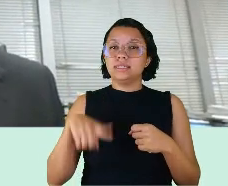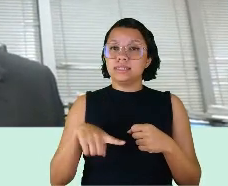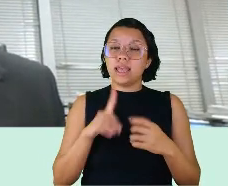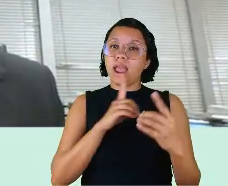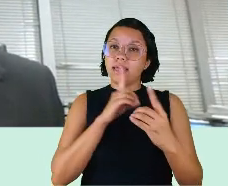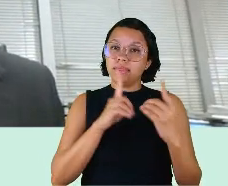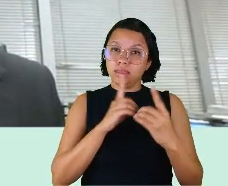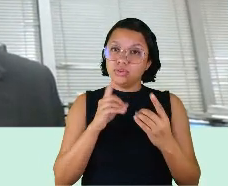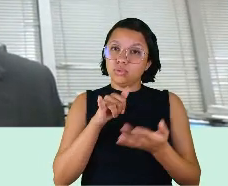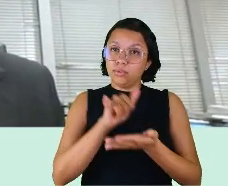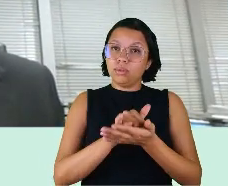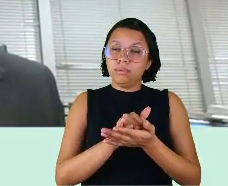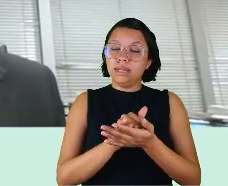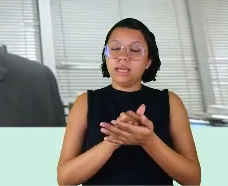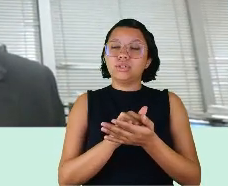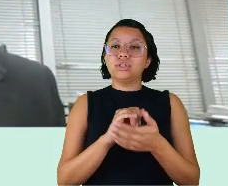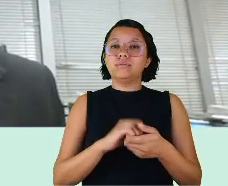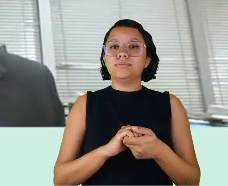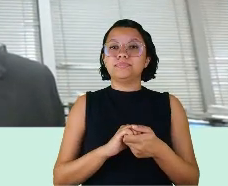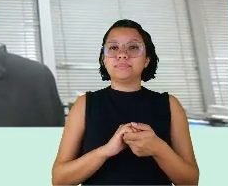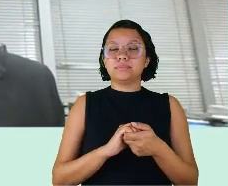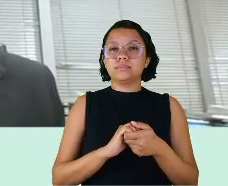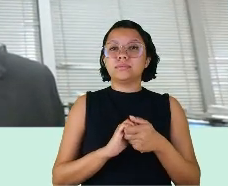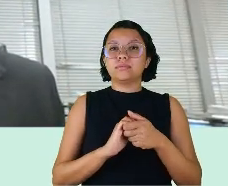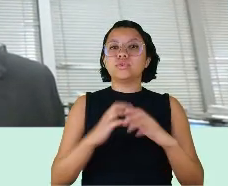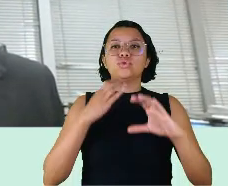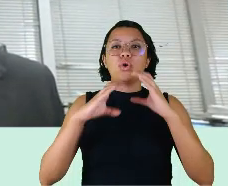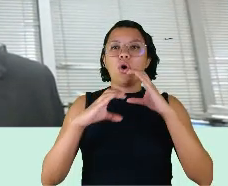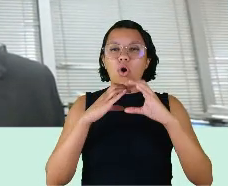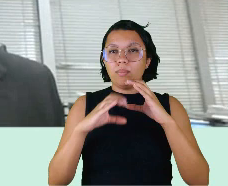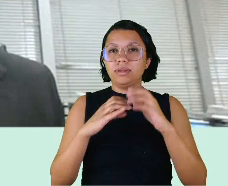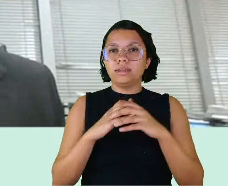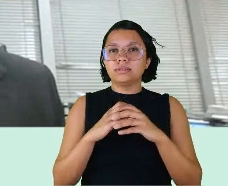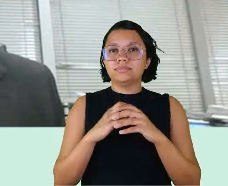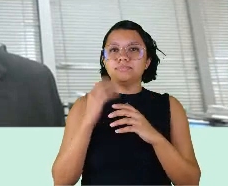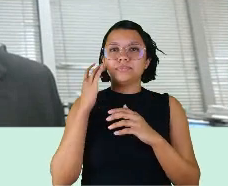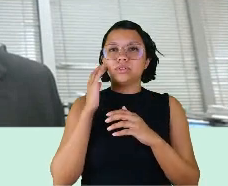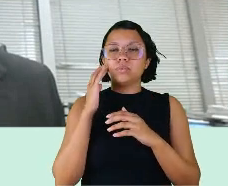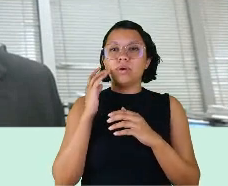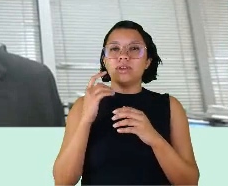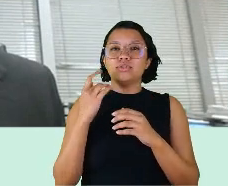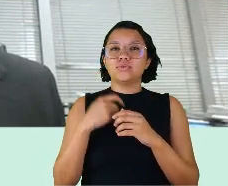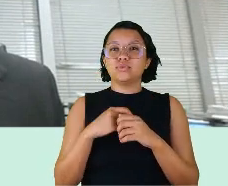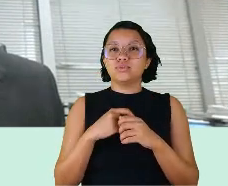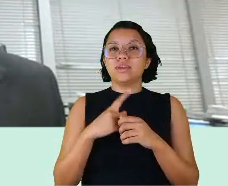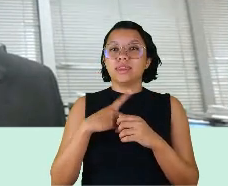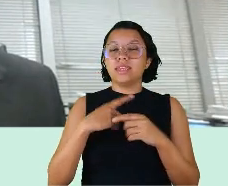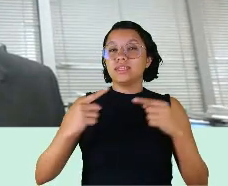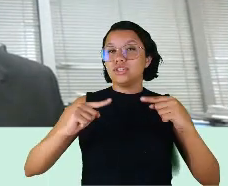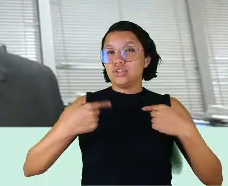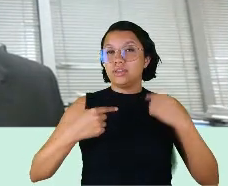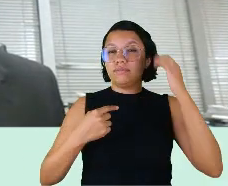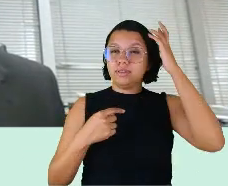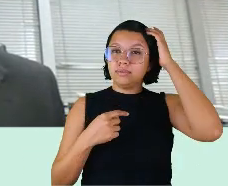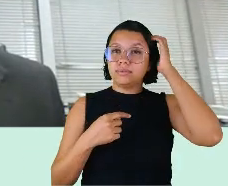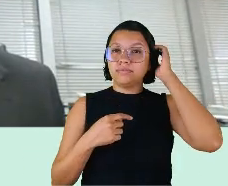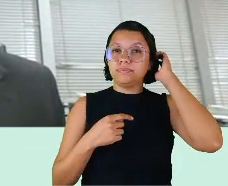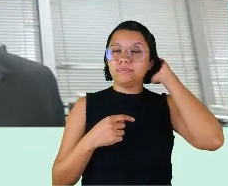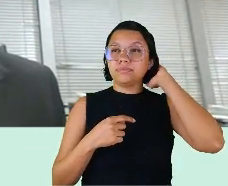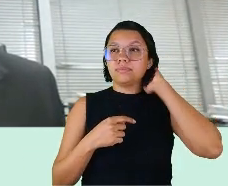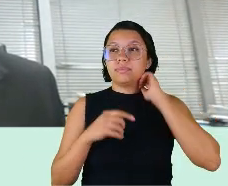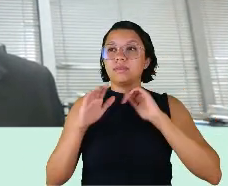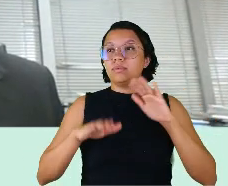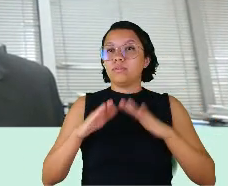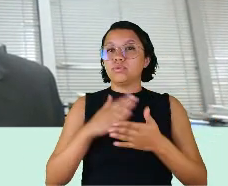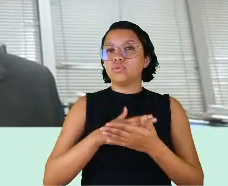pelo Teams, né, dentro de uma plataforma de comunicação. Acho que a gente vai ter esses desafios pela frente.